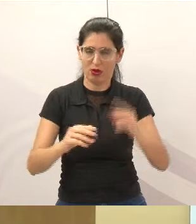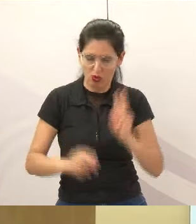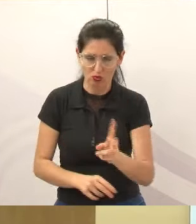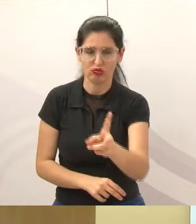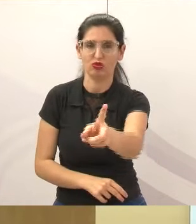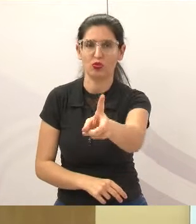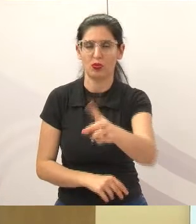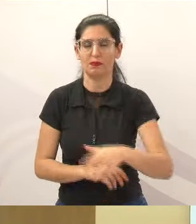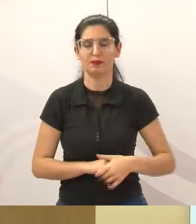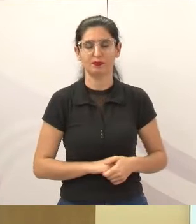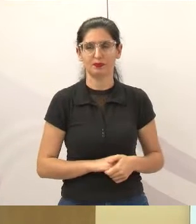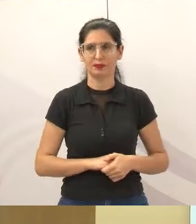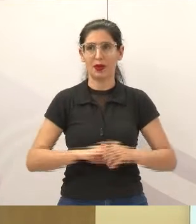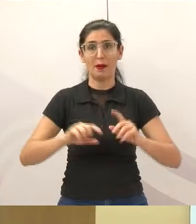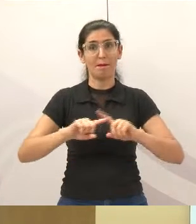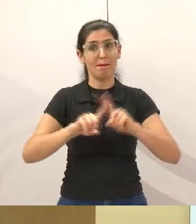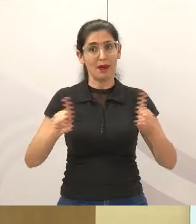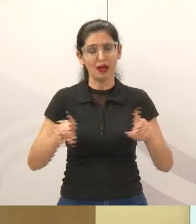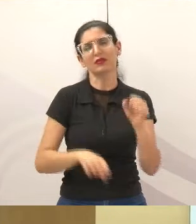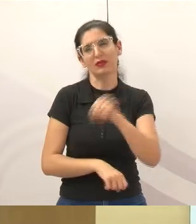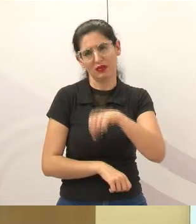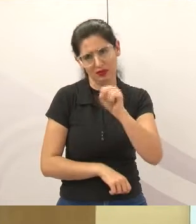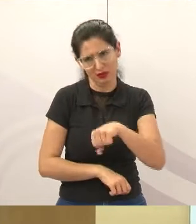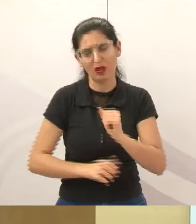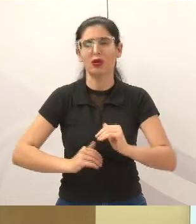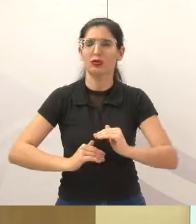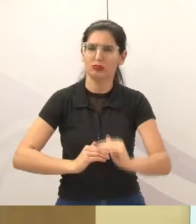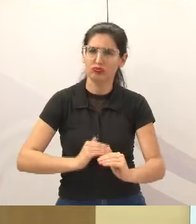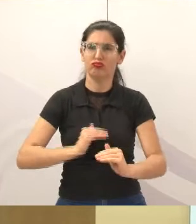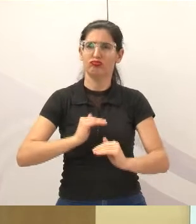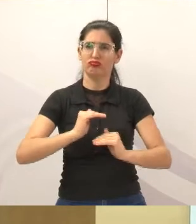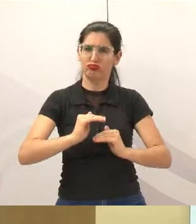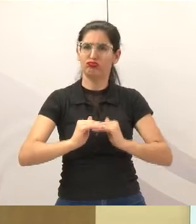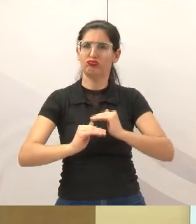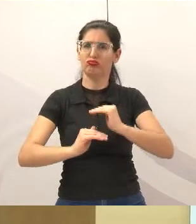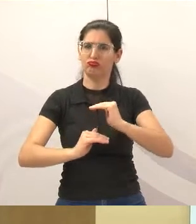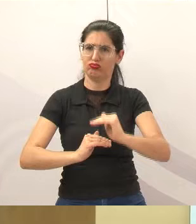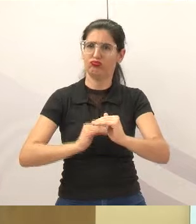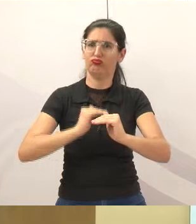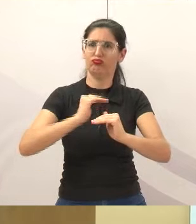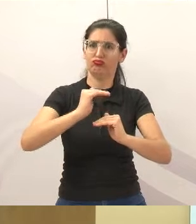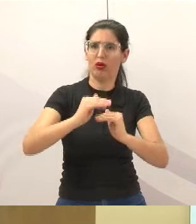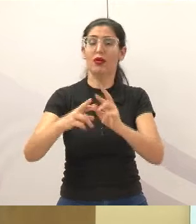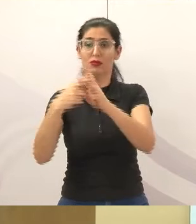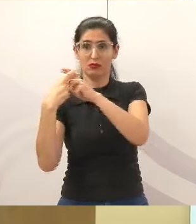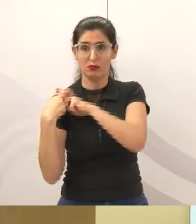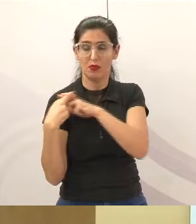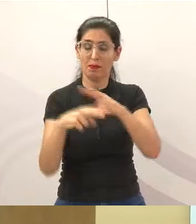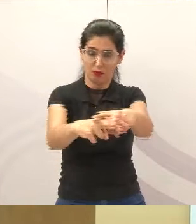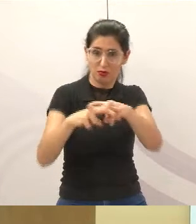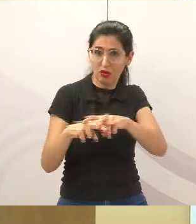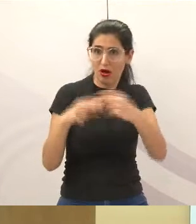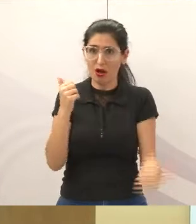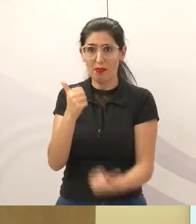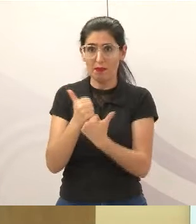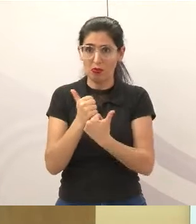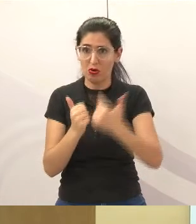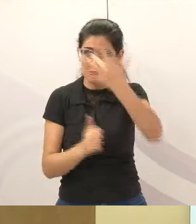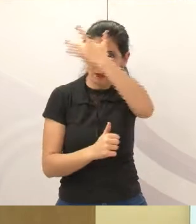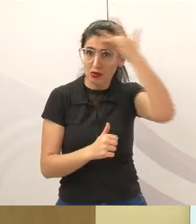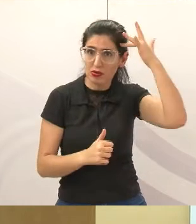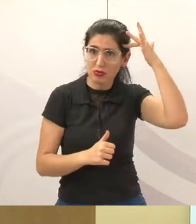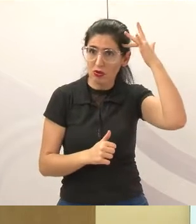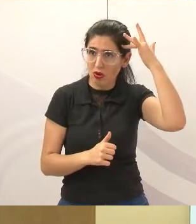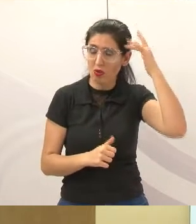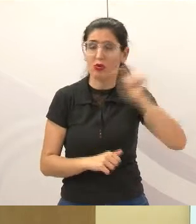Lógico que um passo de cada vez e com muita responsabilidade. Por isso eu peço o apoio dos nobres pares para